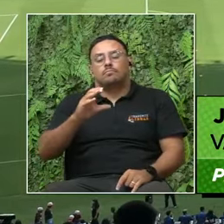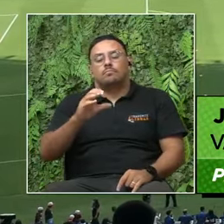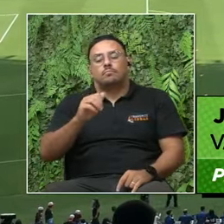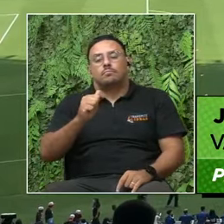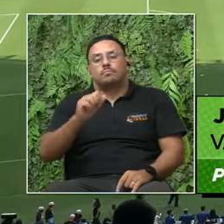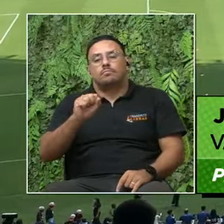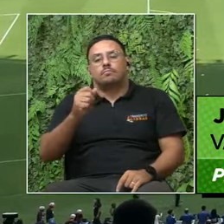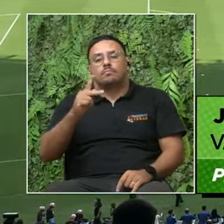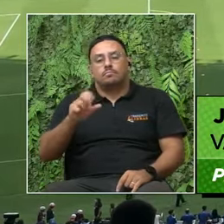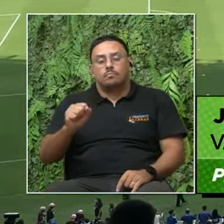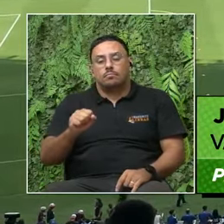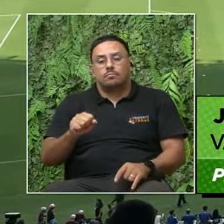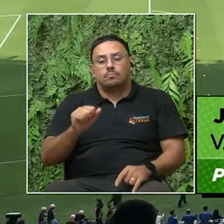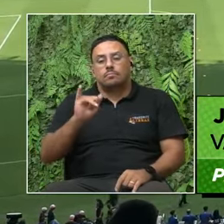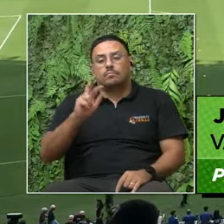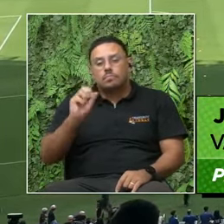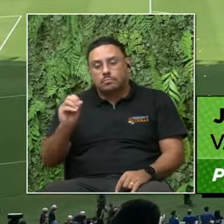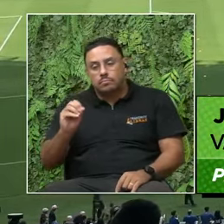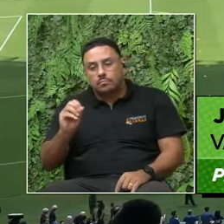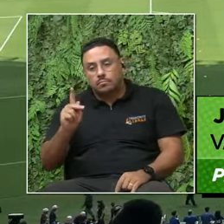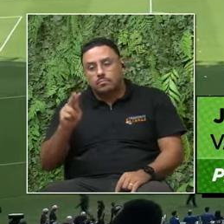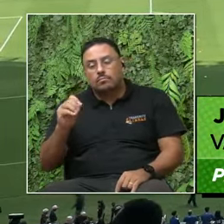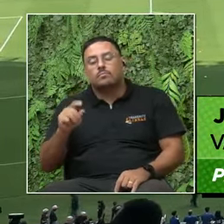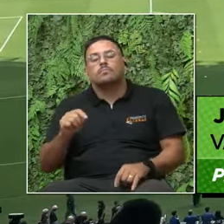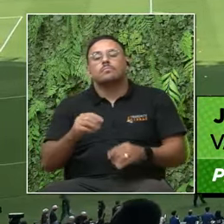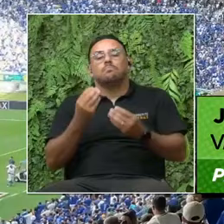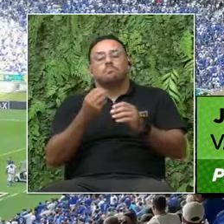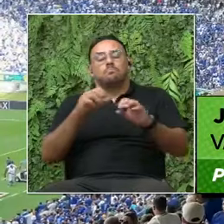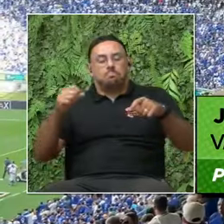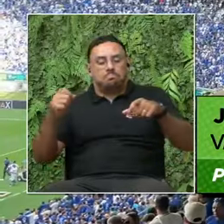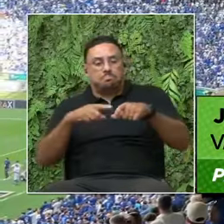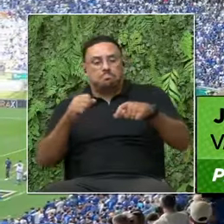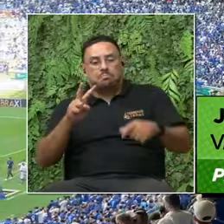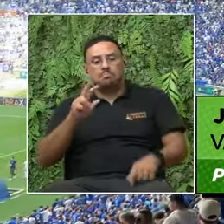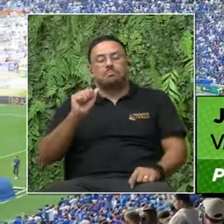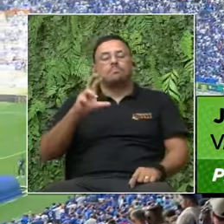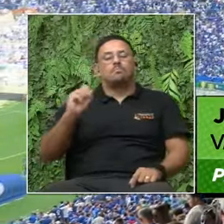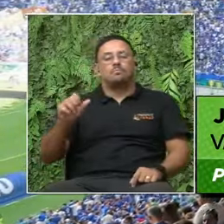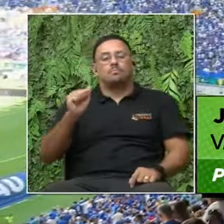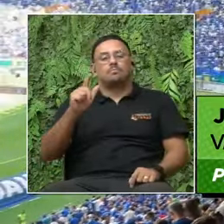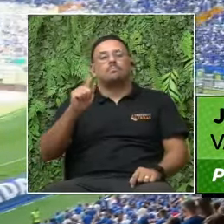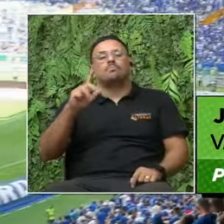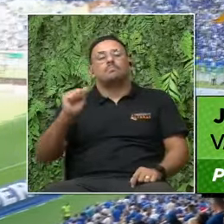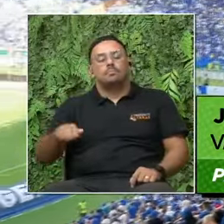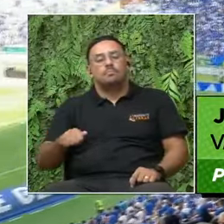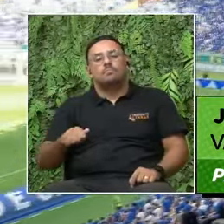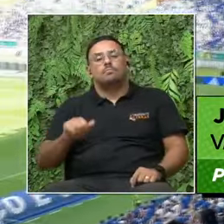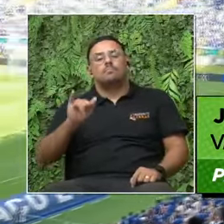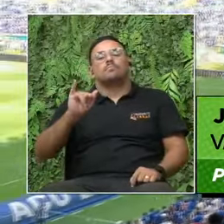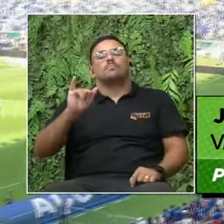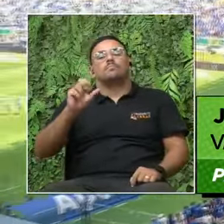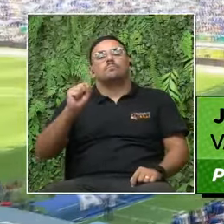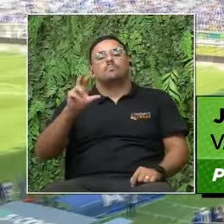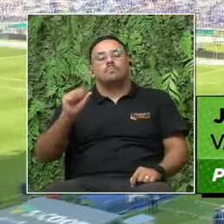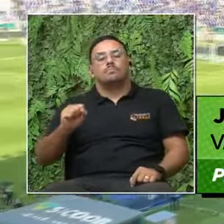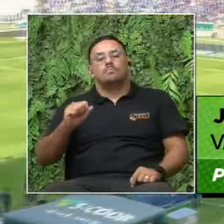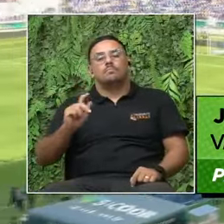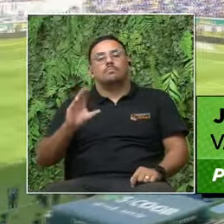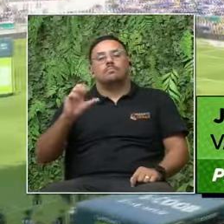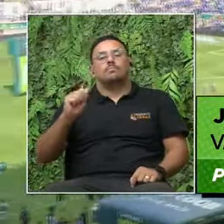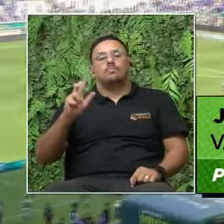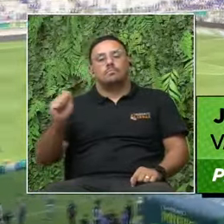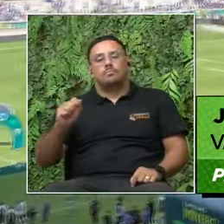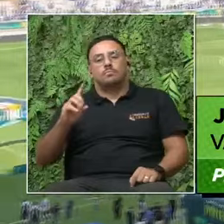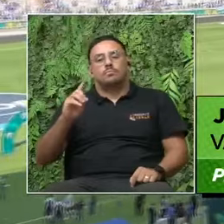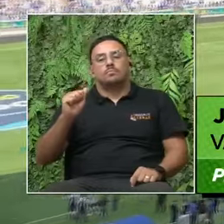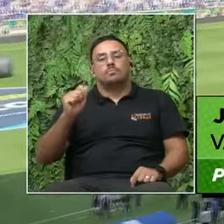Igor Gomes e Pedrinho agora vem a carreta de atacante ó Vargas Alan Kardec Isaac Cadu e